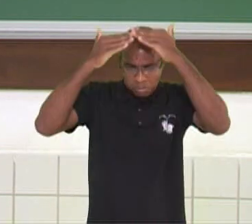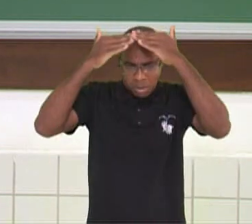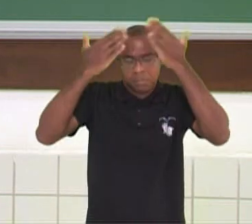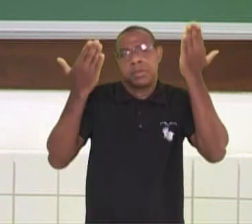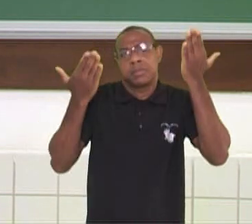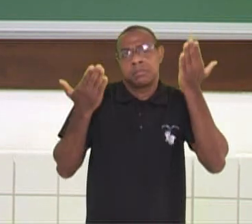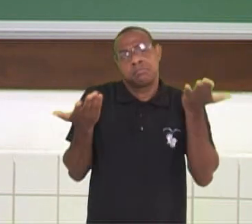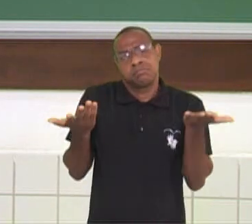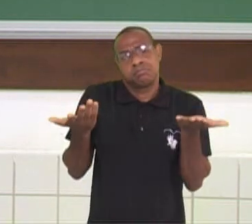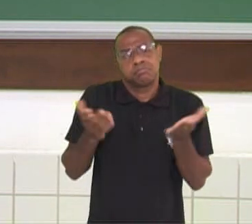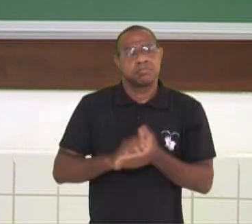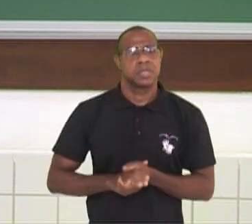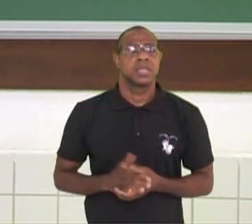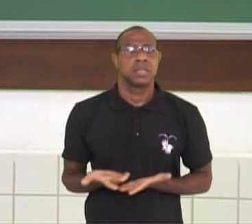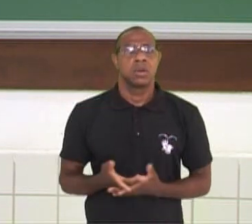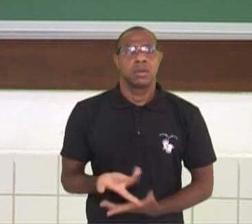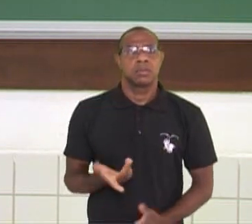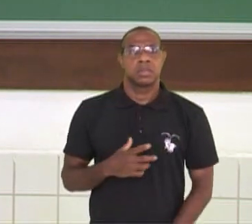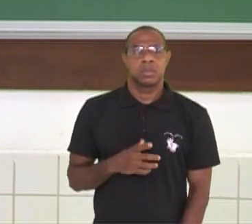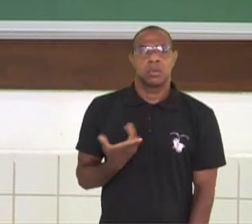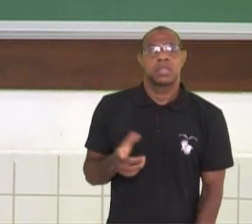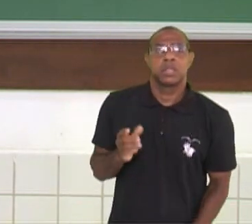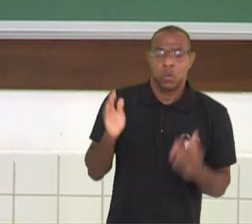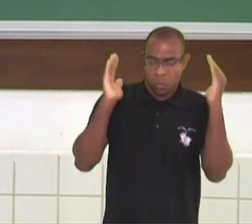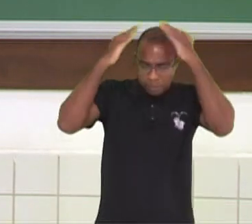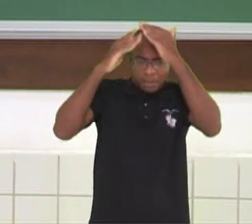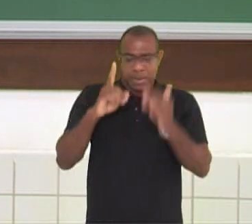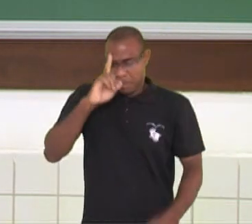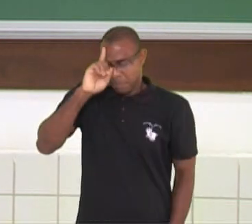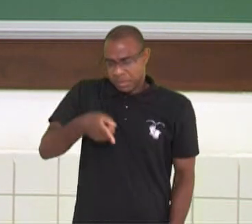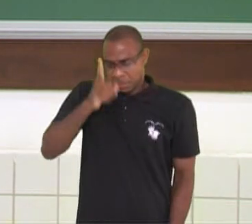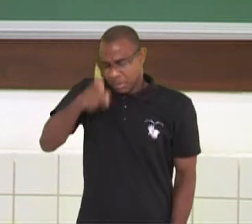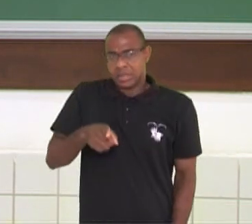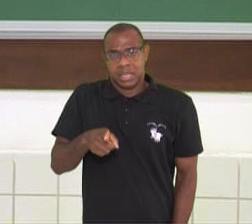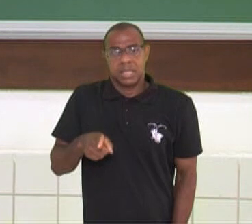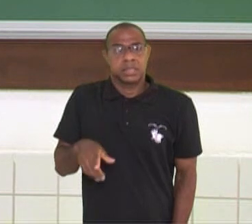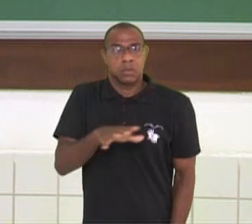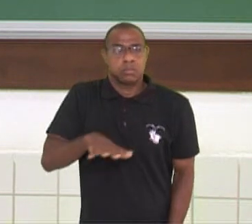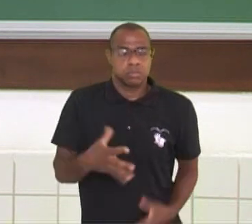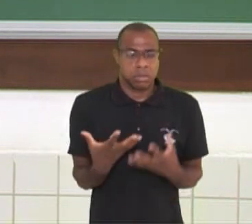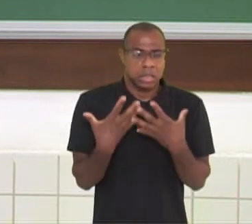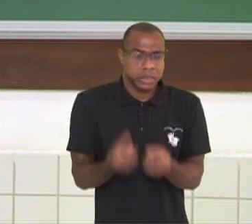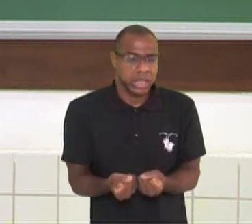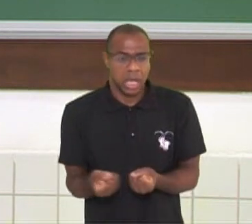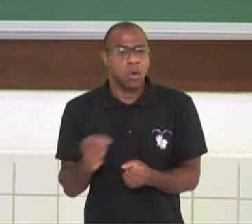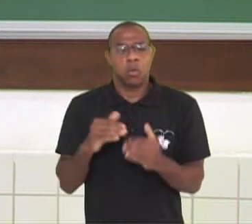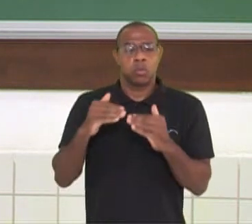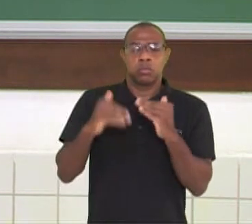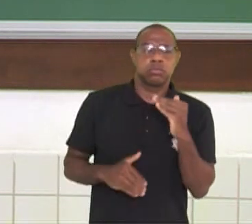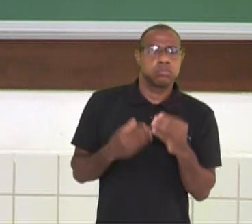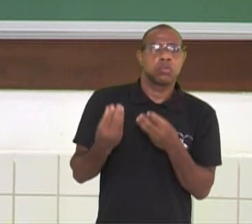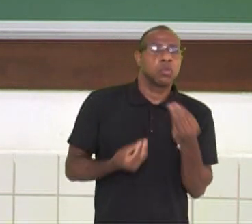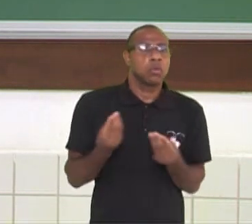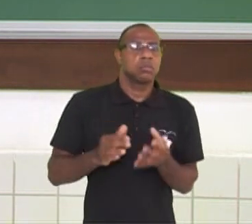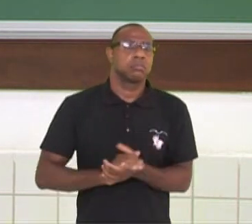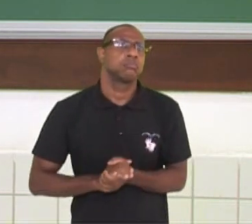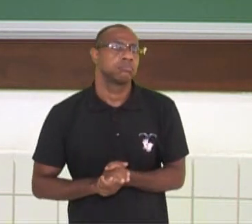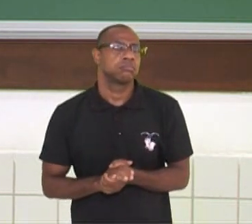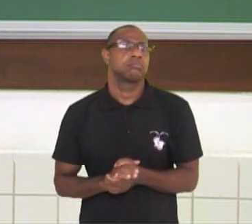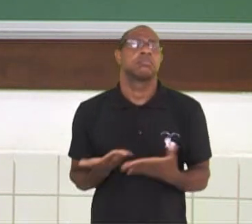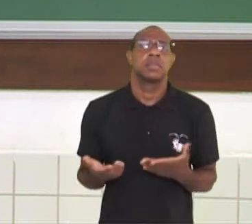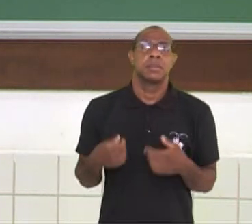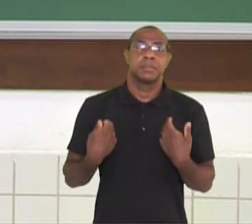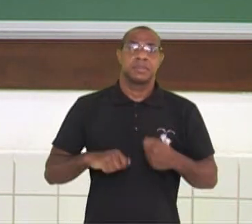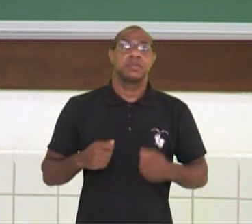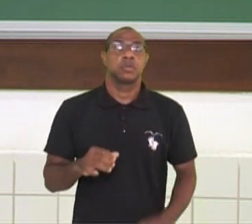Igreja Católica, uma ordem do Papa para ser cumprida no Brasil, primeiro deveria ser autorizada pelo imperador, para daí